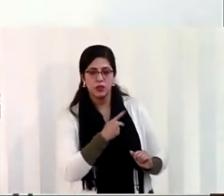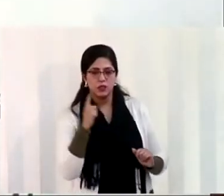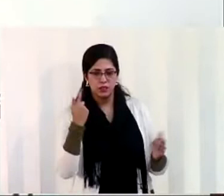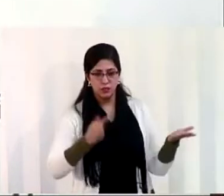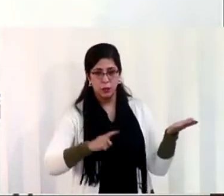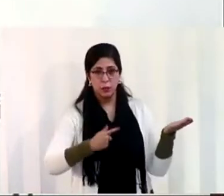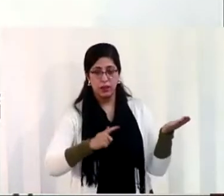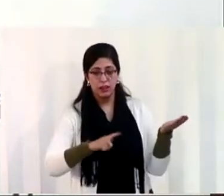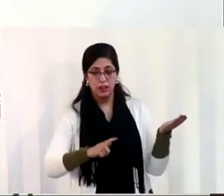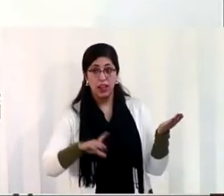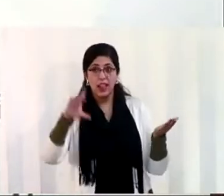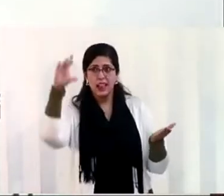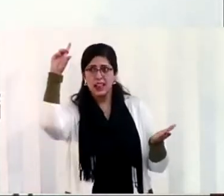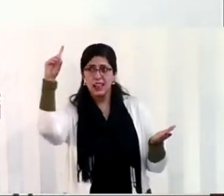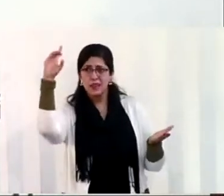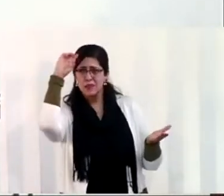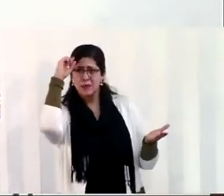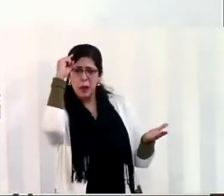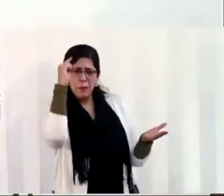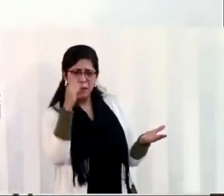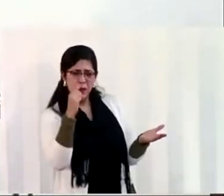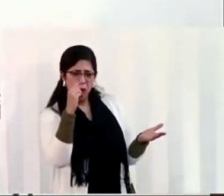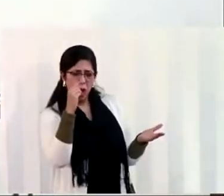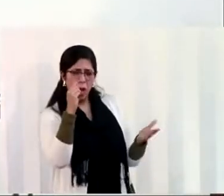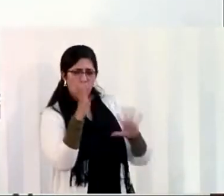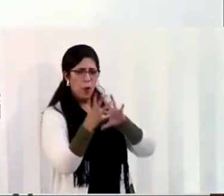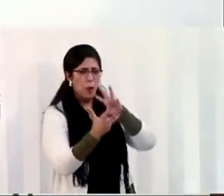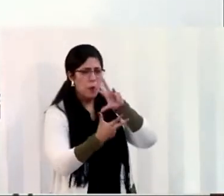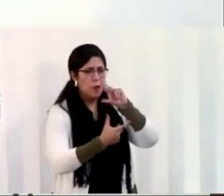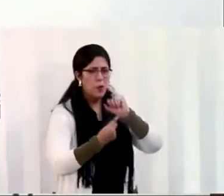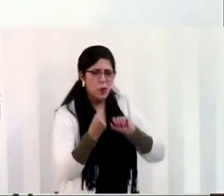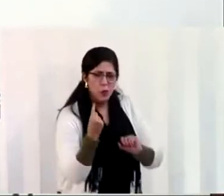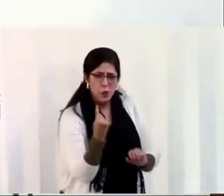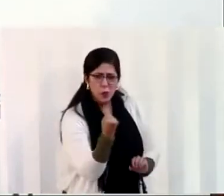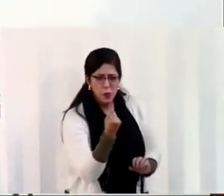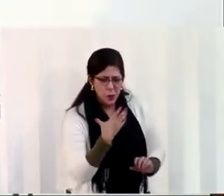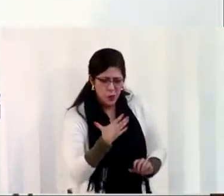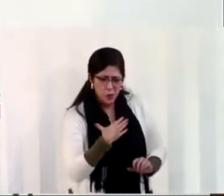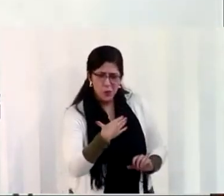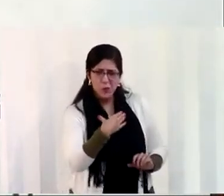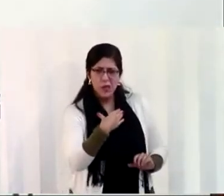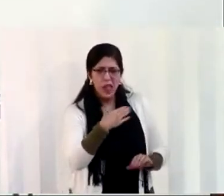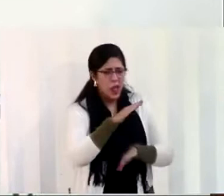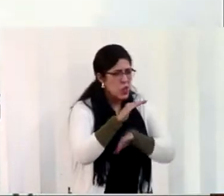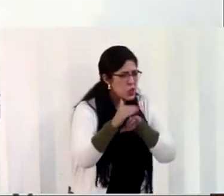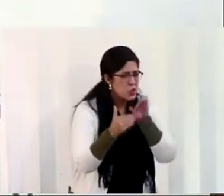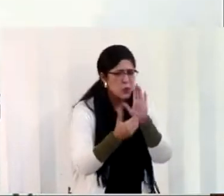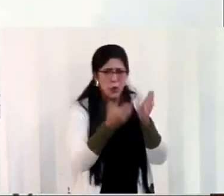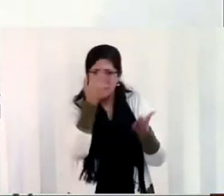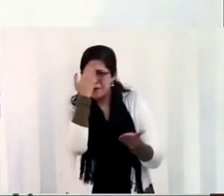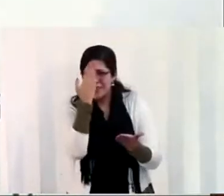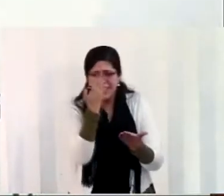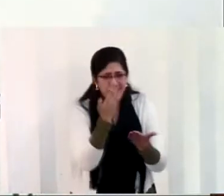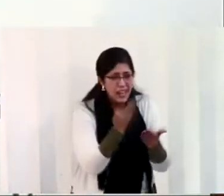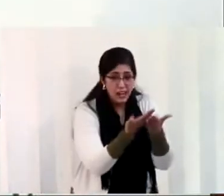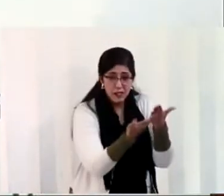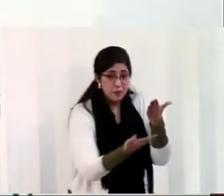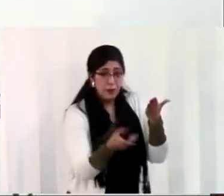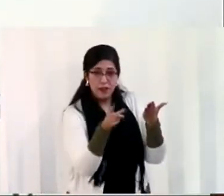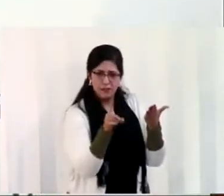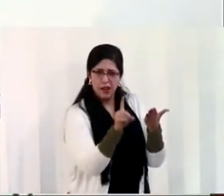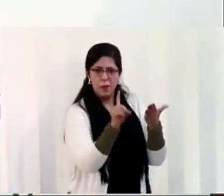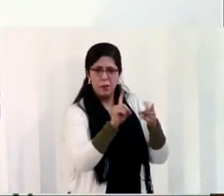tal maneira que deu o seu Filho unigênito, para que todo o que nele crê não pereça, mas tenha